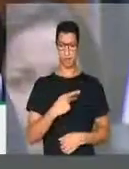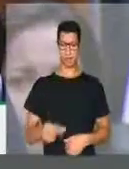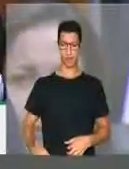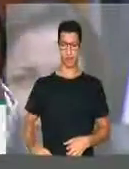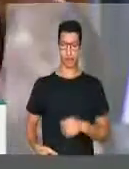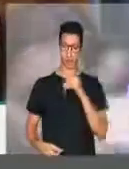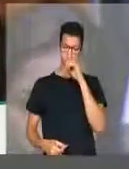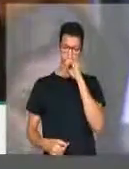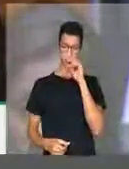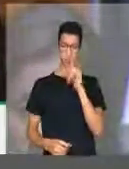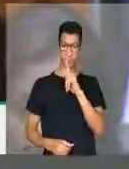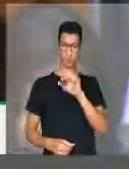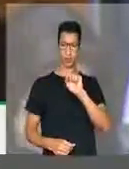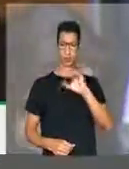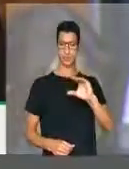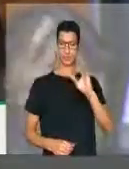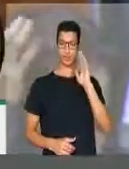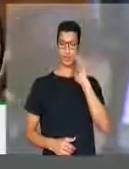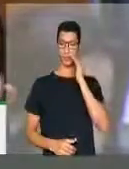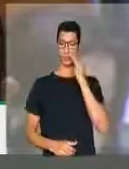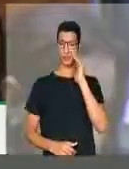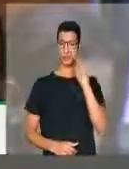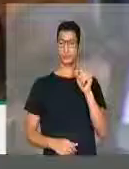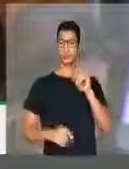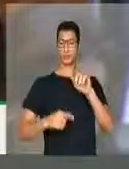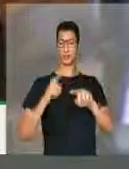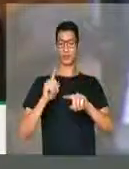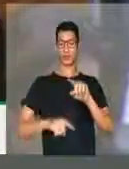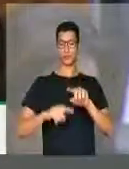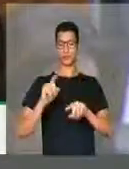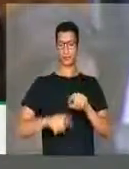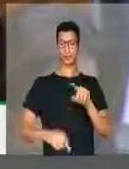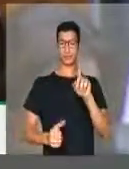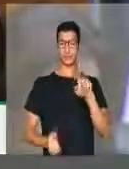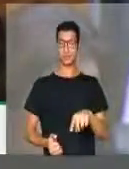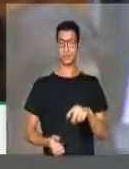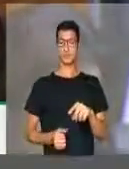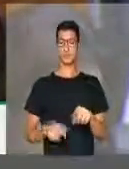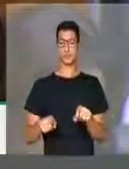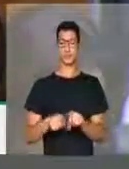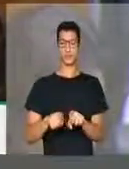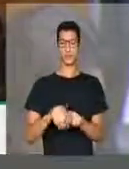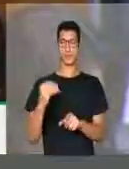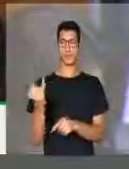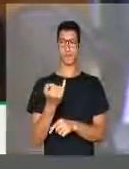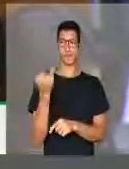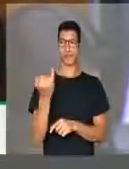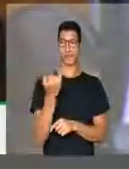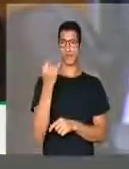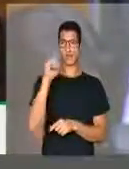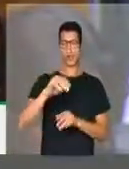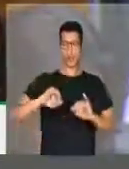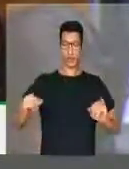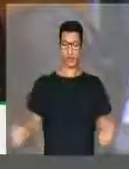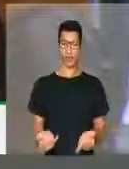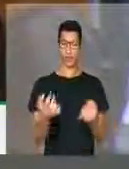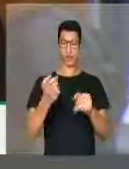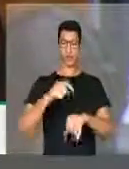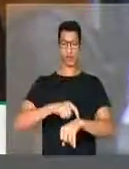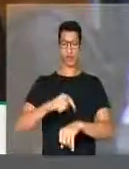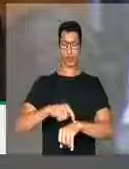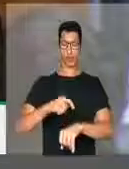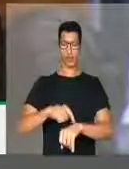Presidente, o PSC entende que essa matéria, além de importante, é oportuna